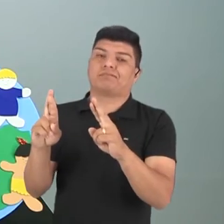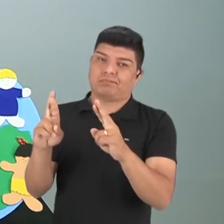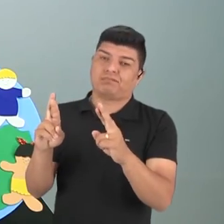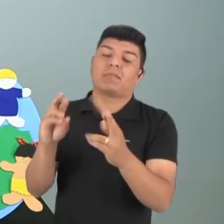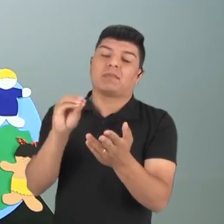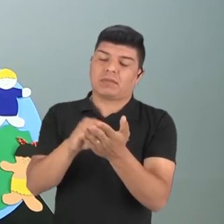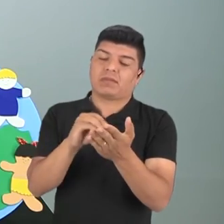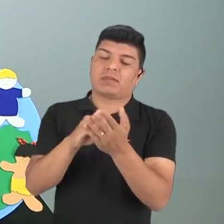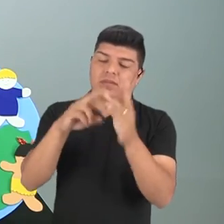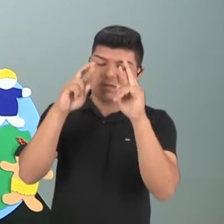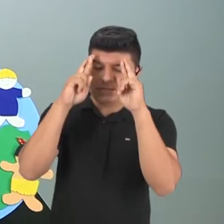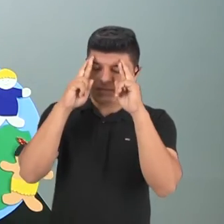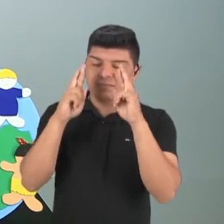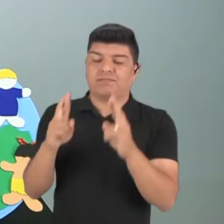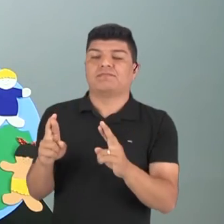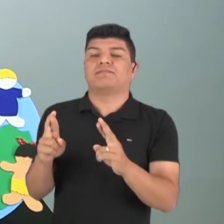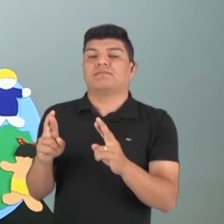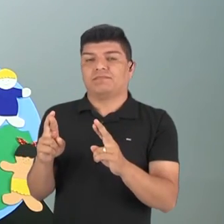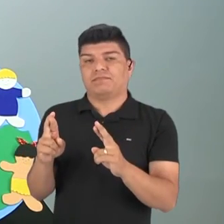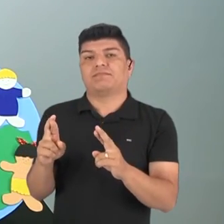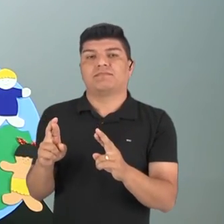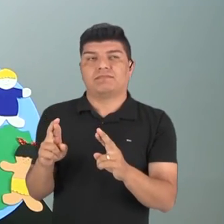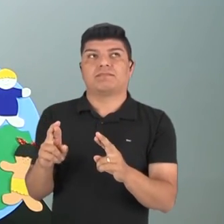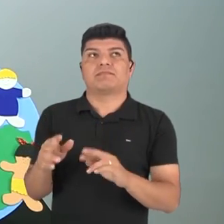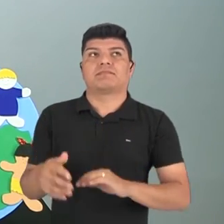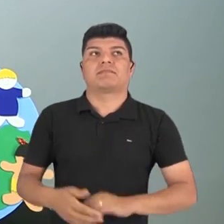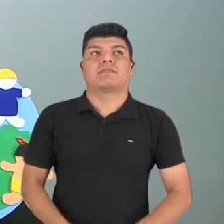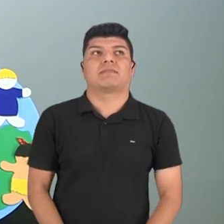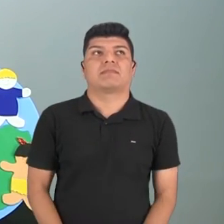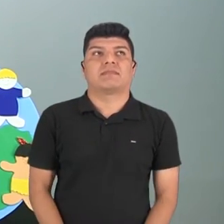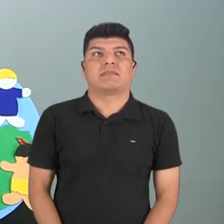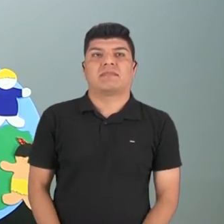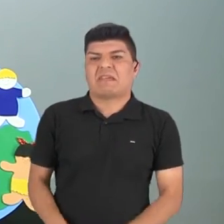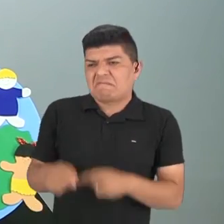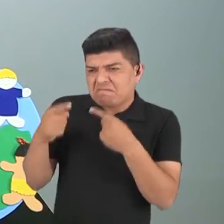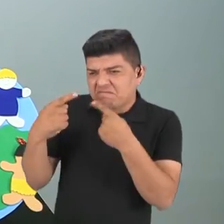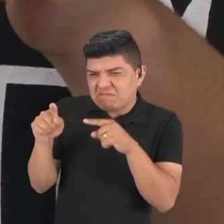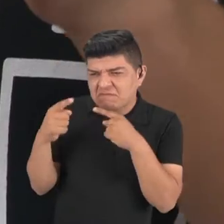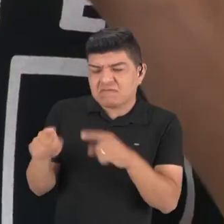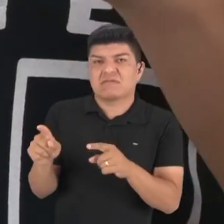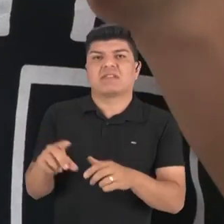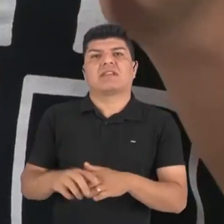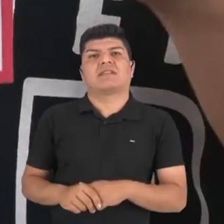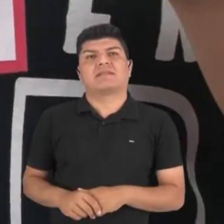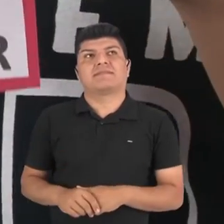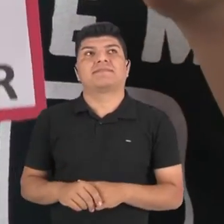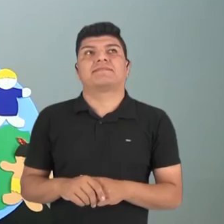desrespeito, muito bem. Vamos lá. Xingar é